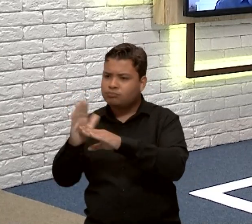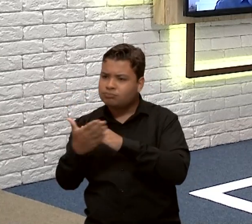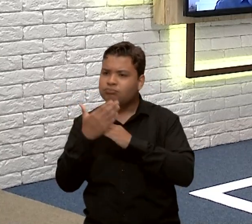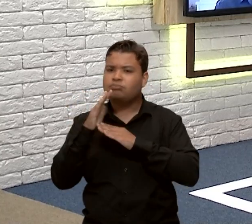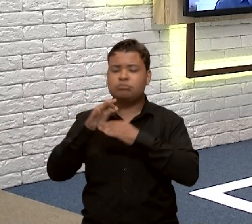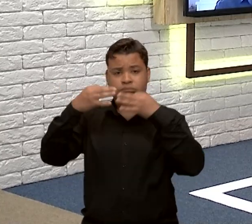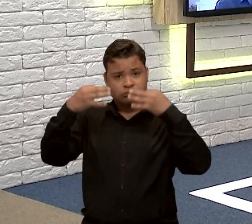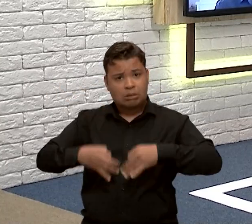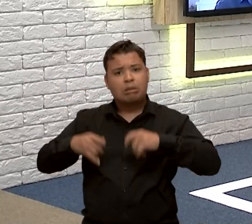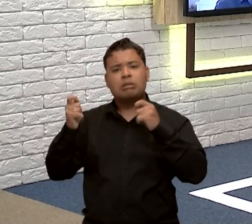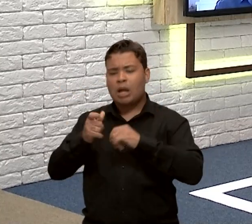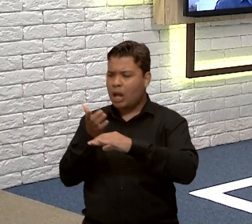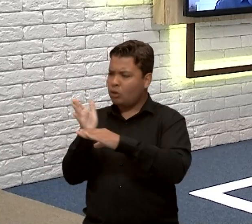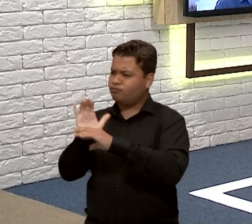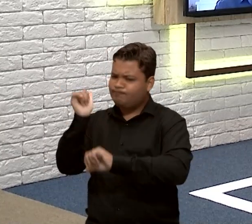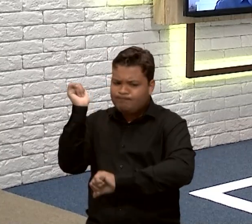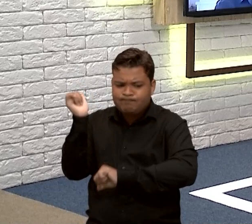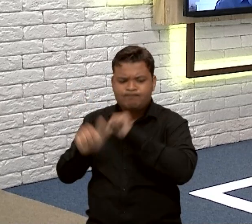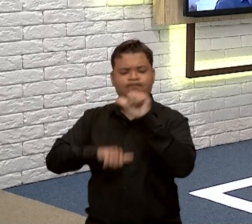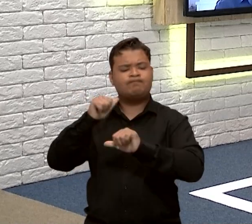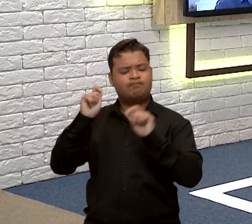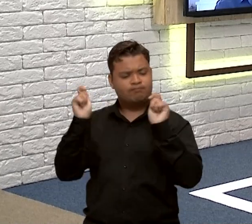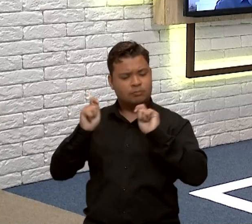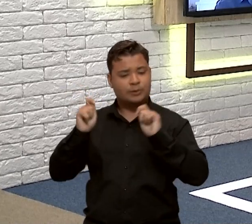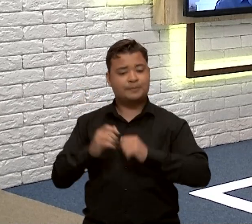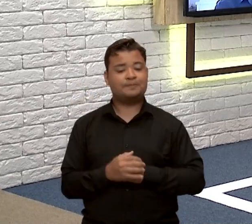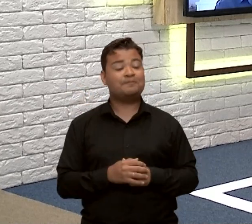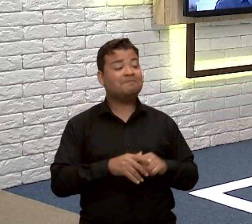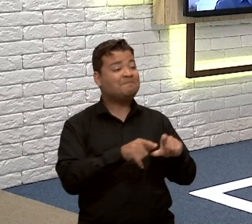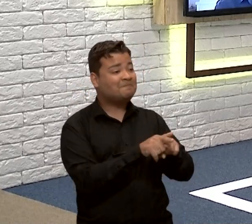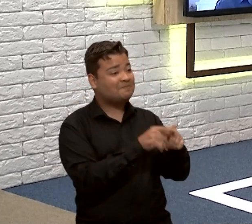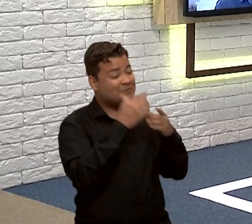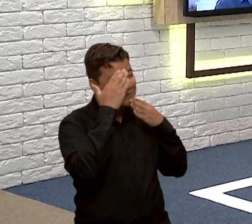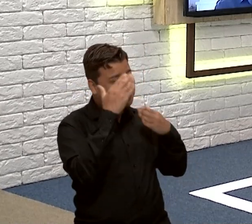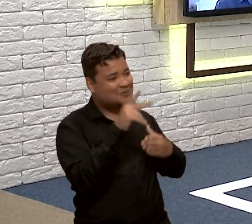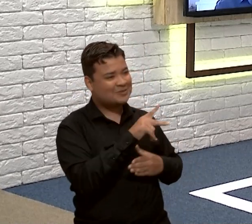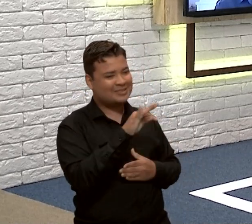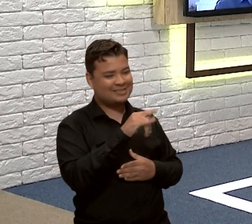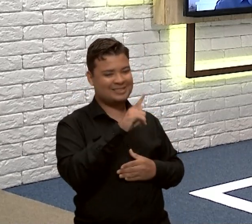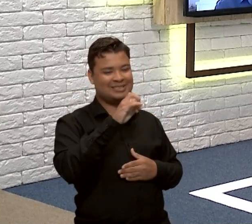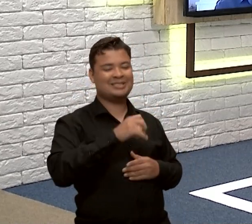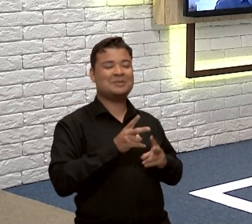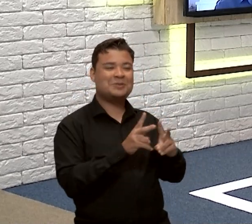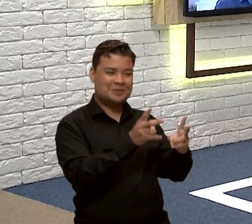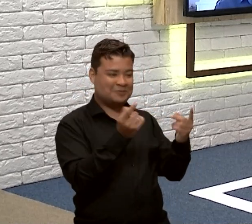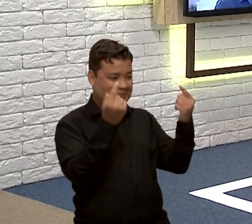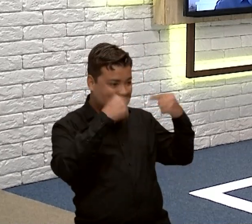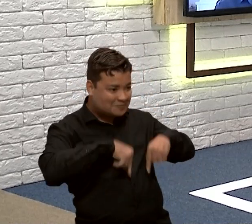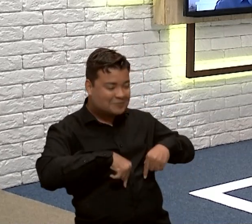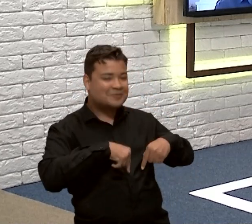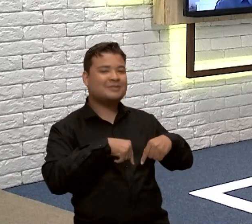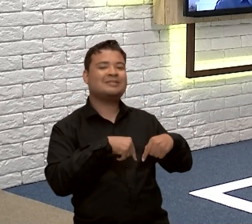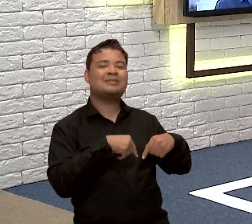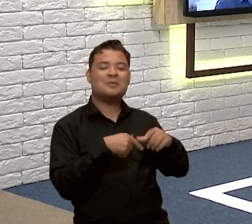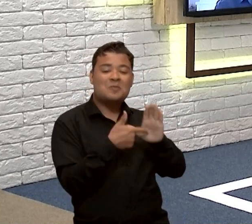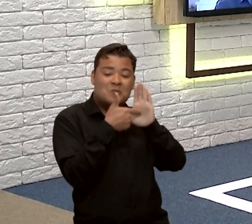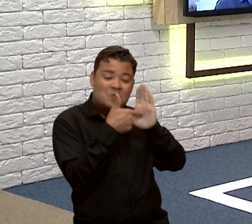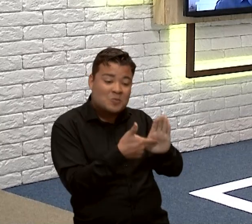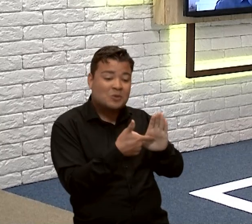nossa mudança. Obrigada também, professor Tiago, sempre aqui com a gente, tentando mostrar esse